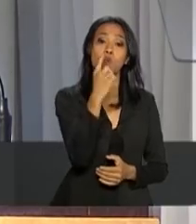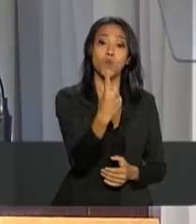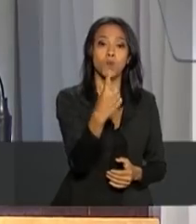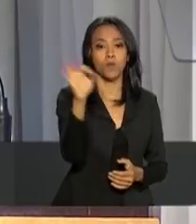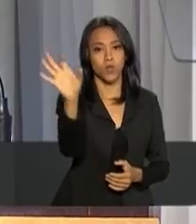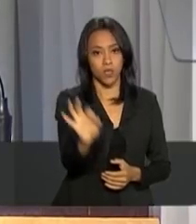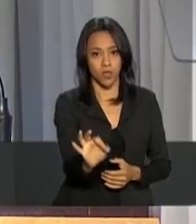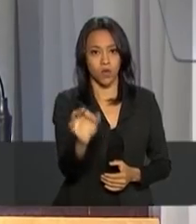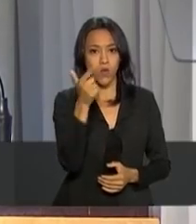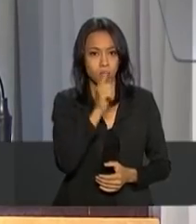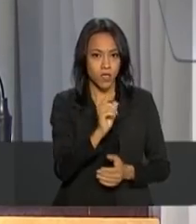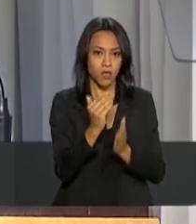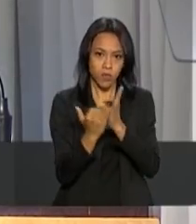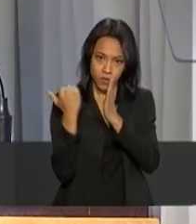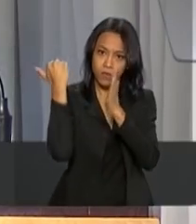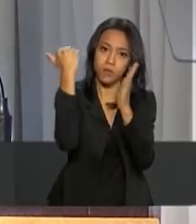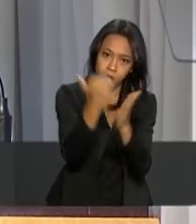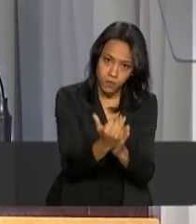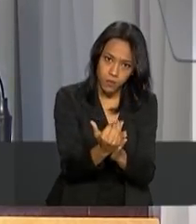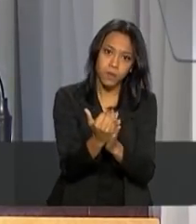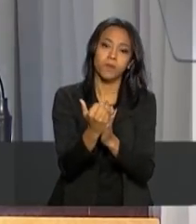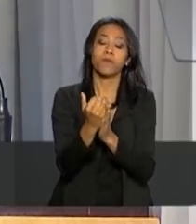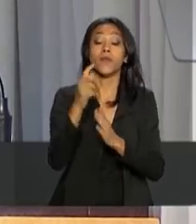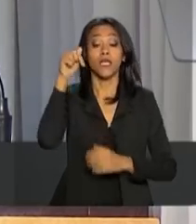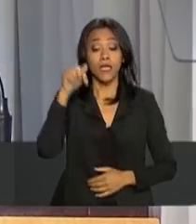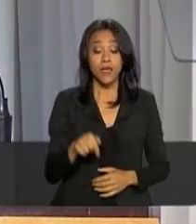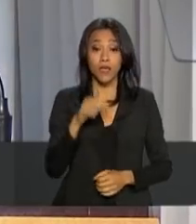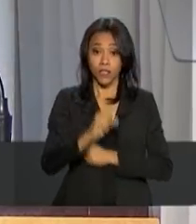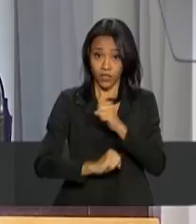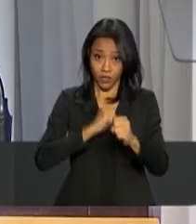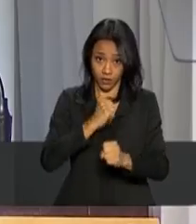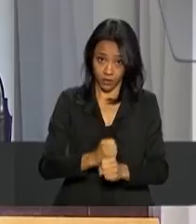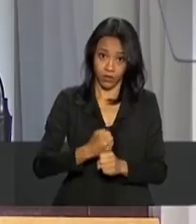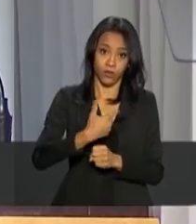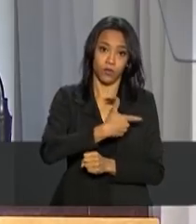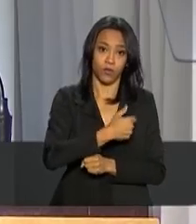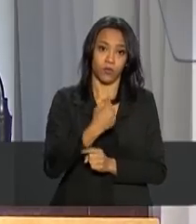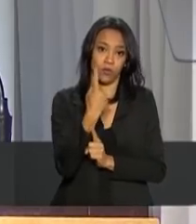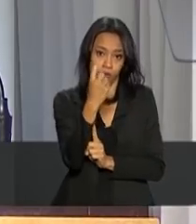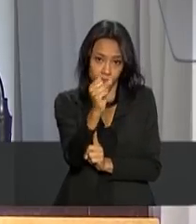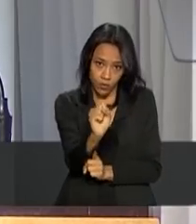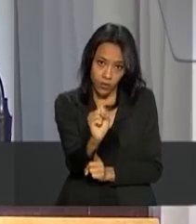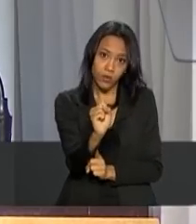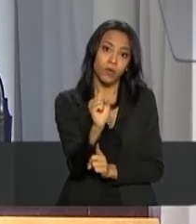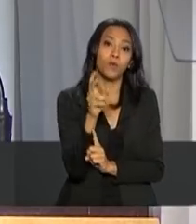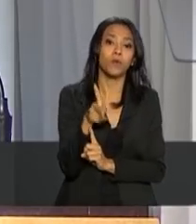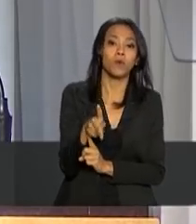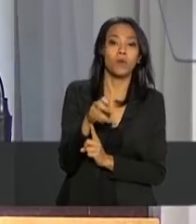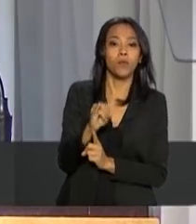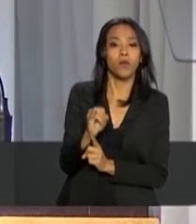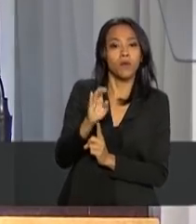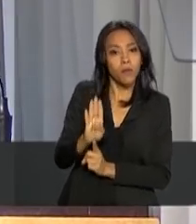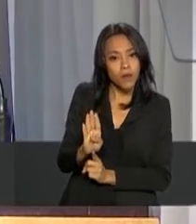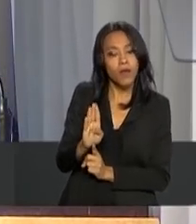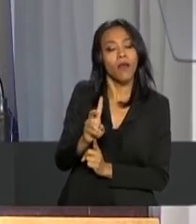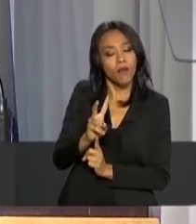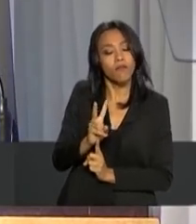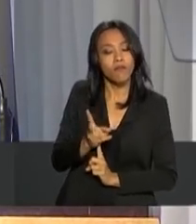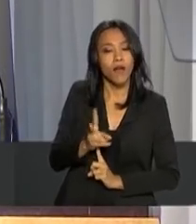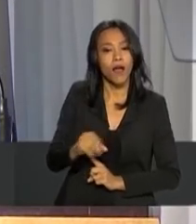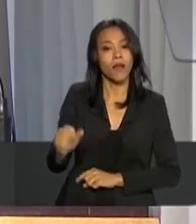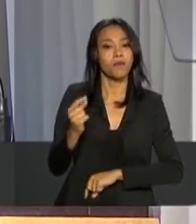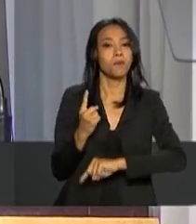6,9% em um ano e 8 meses, mais ou menos. E neste ano de 2018, o PIB será ainda positivo,